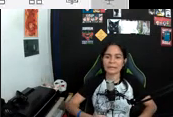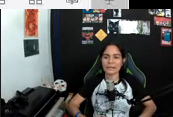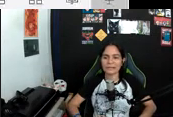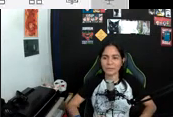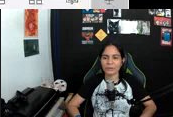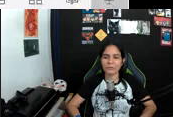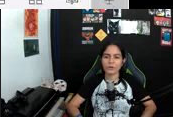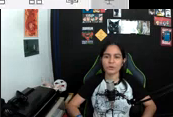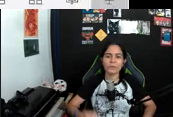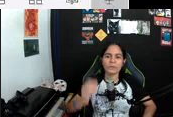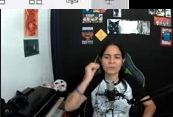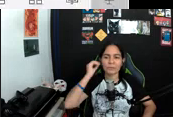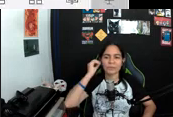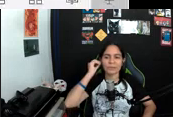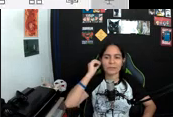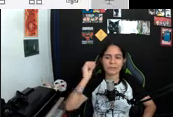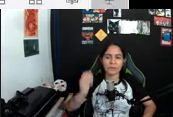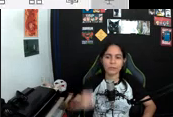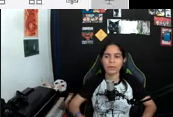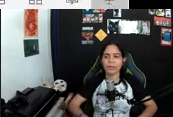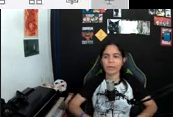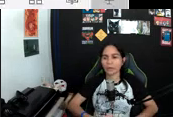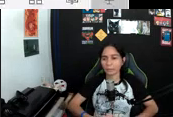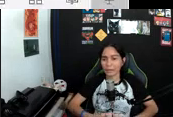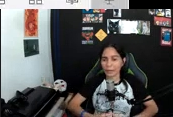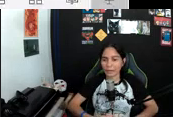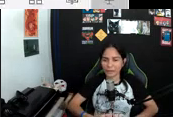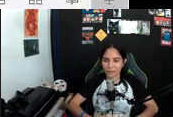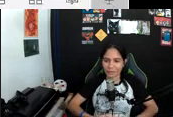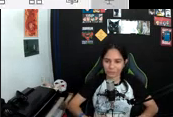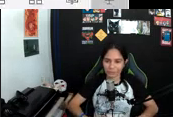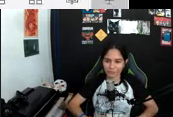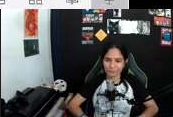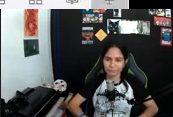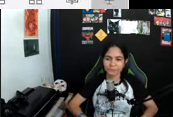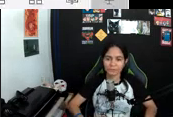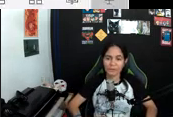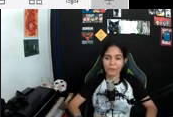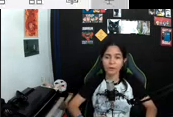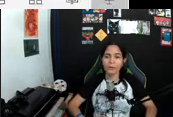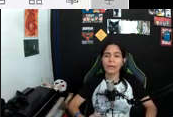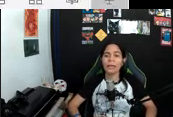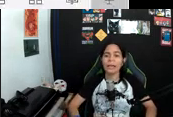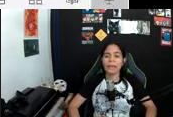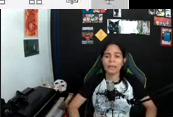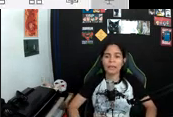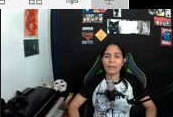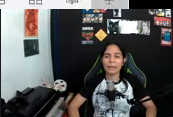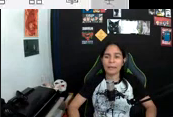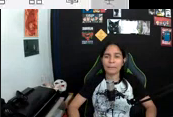informações, esclarecimento de dúvidas, apresentação e reclamações. Então,